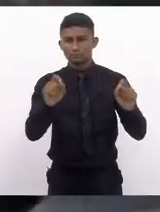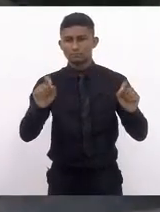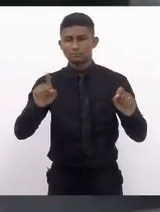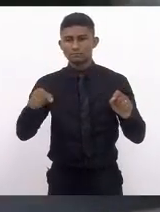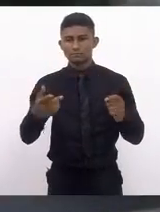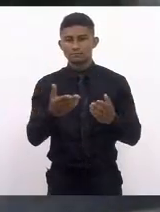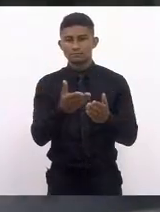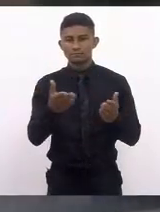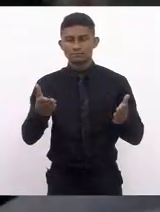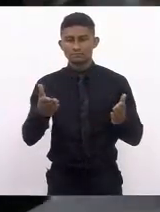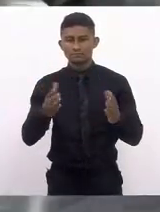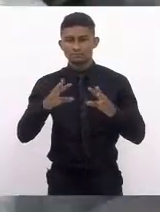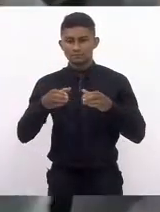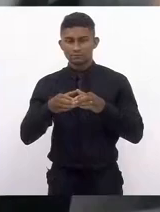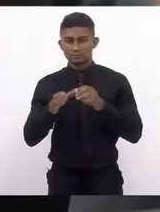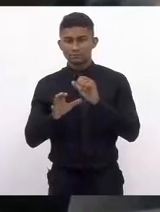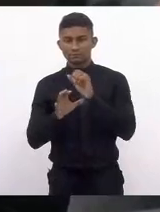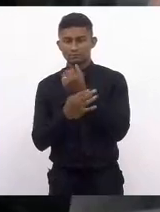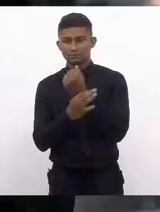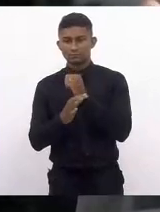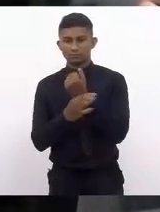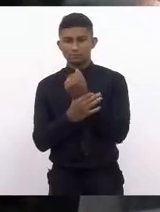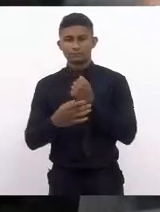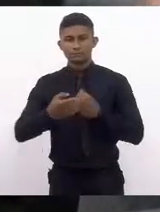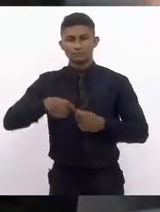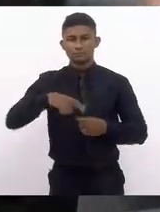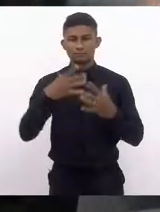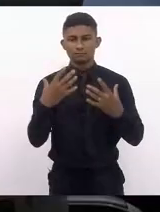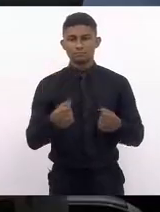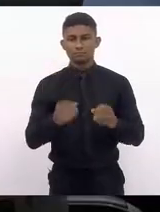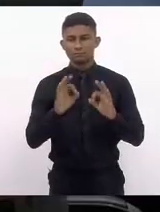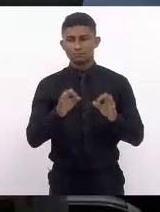das forças de segurança nosso parecer é favorável